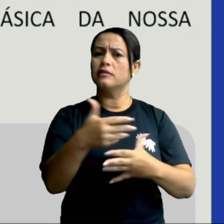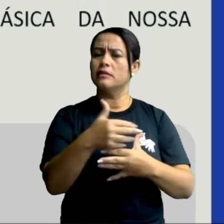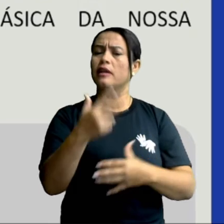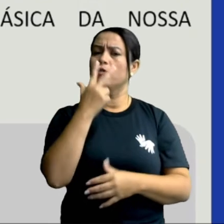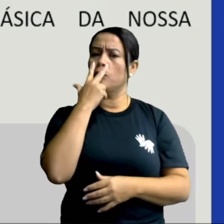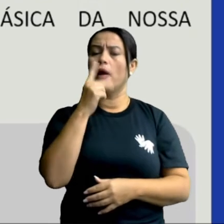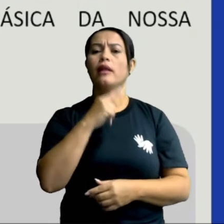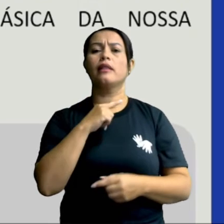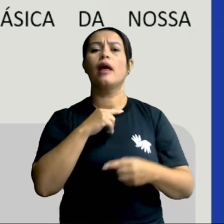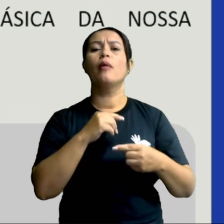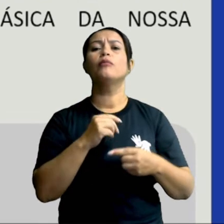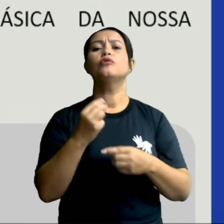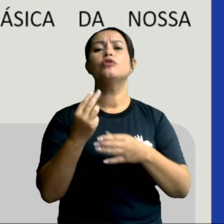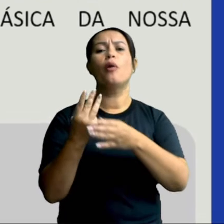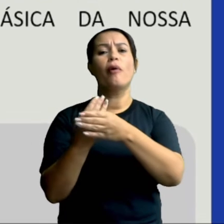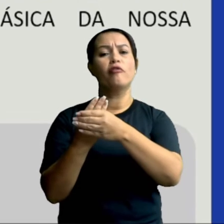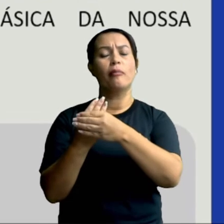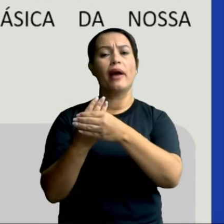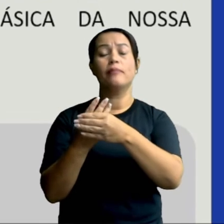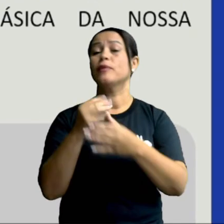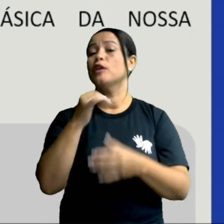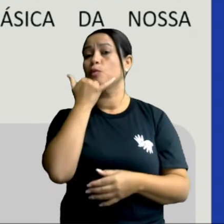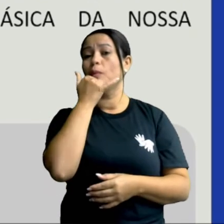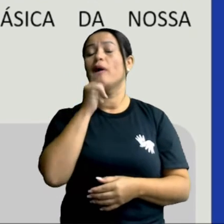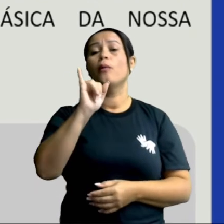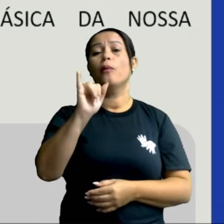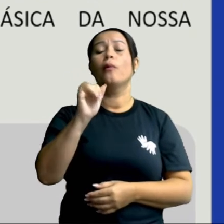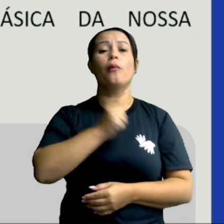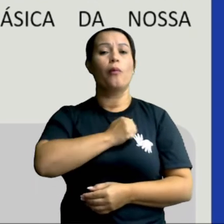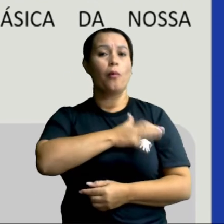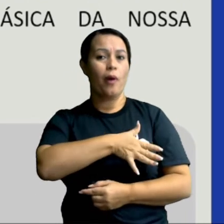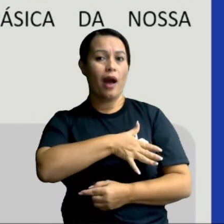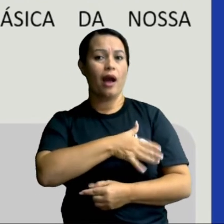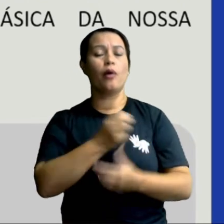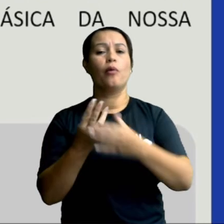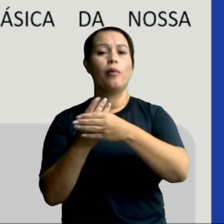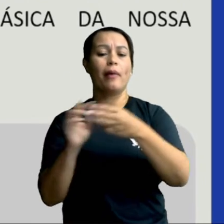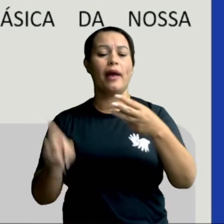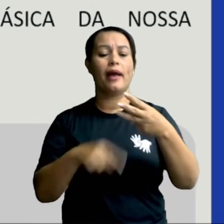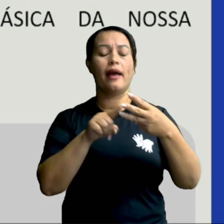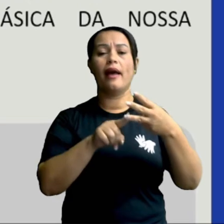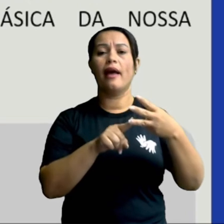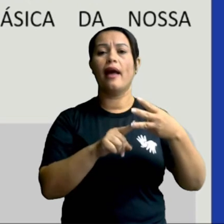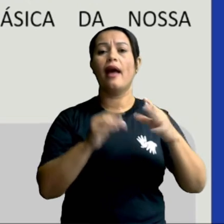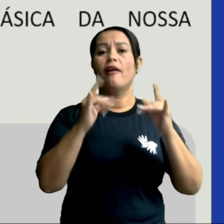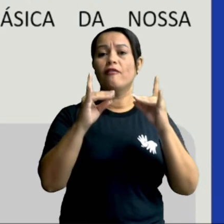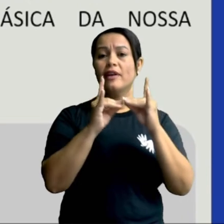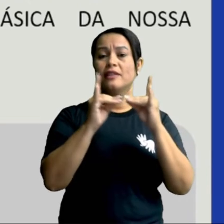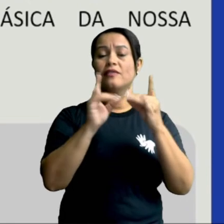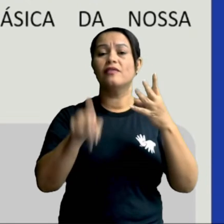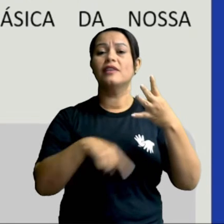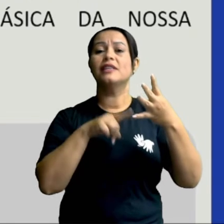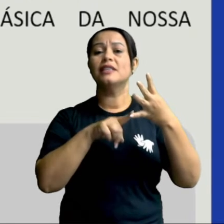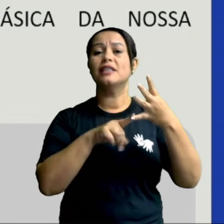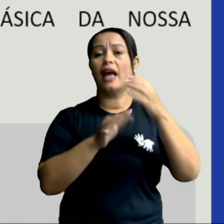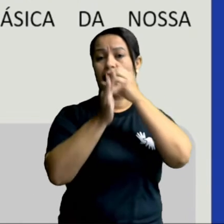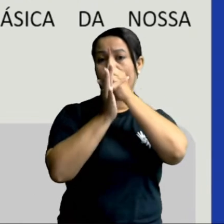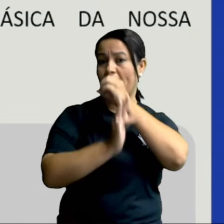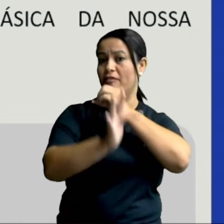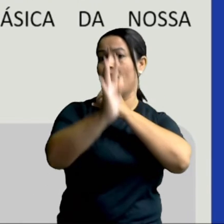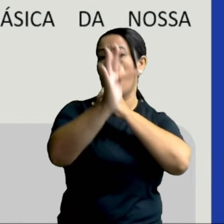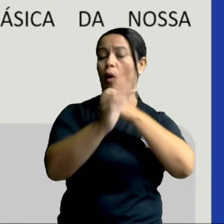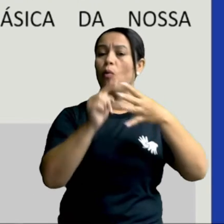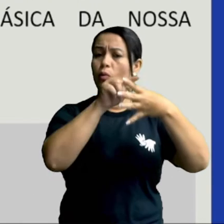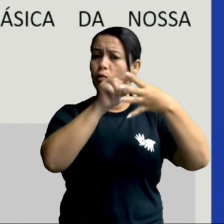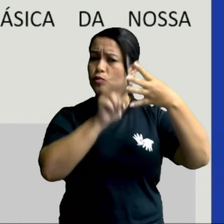a UFPE, o IFPE, a FAITVISA e a FACOL, né, que são centros universitários, né, que